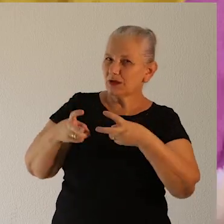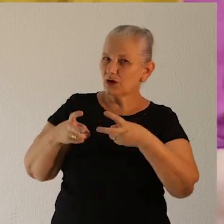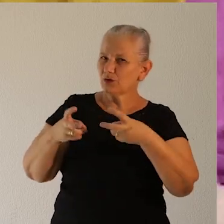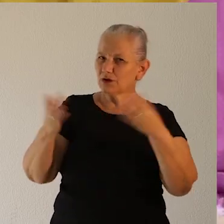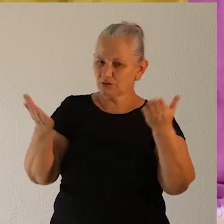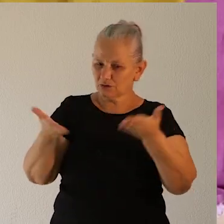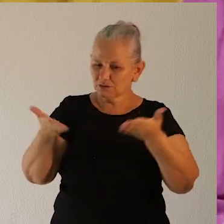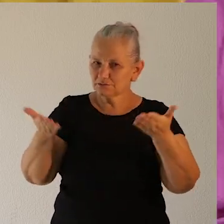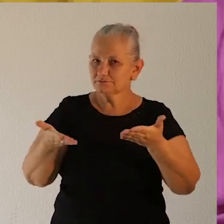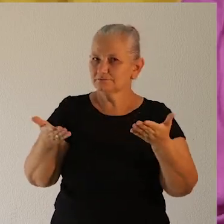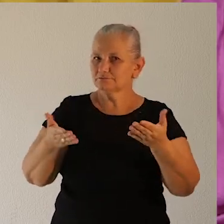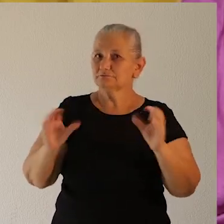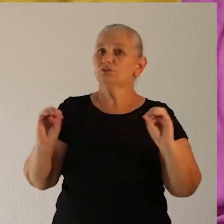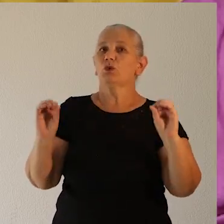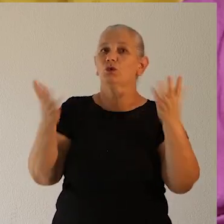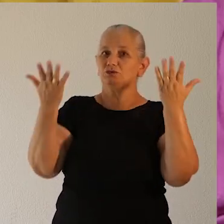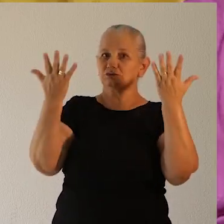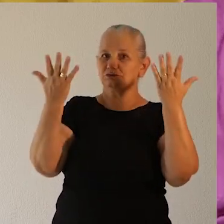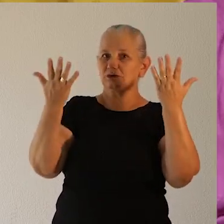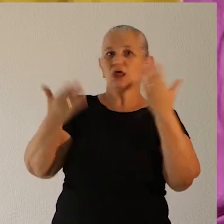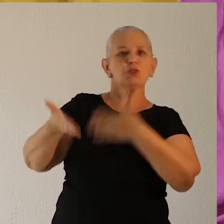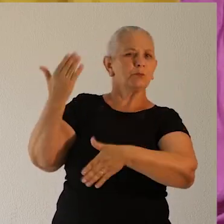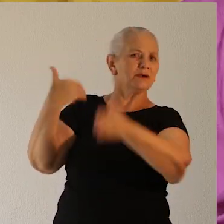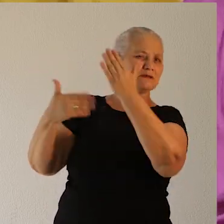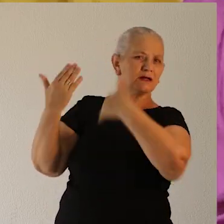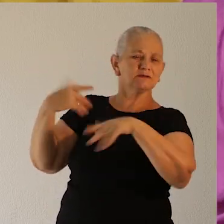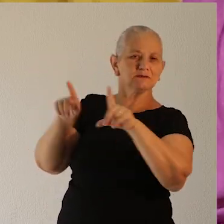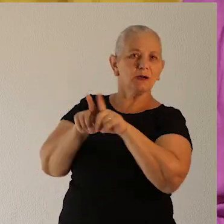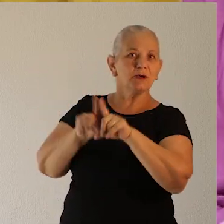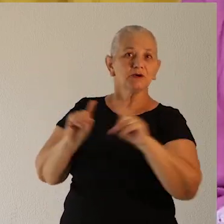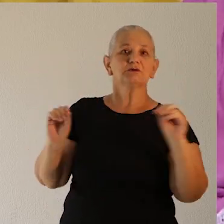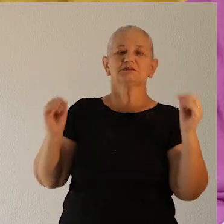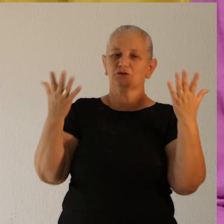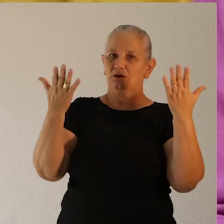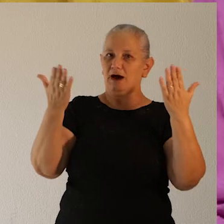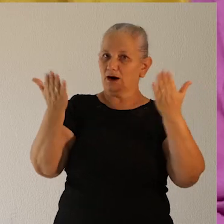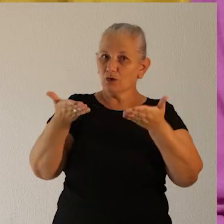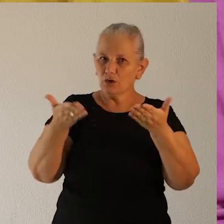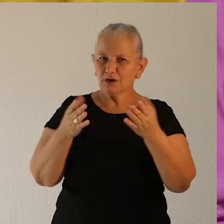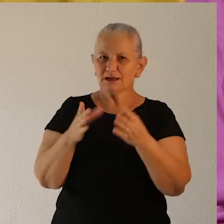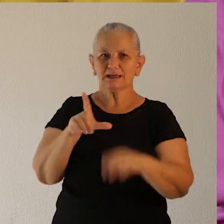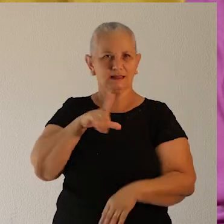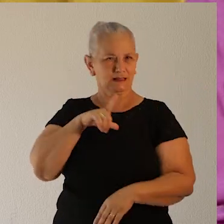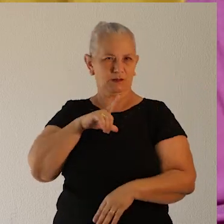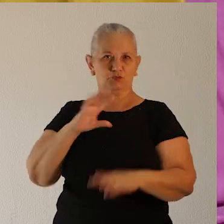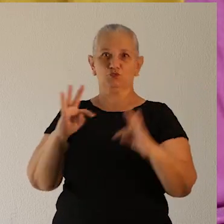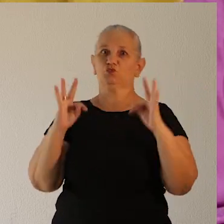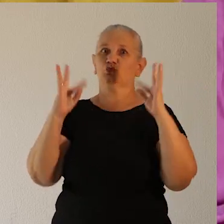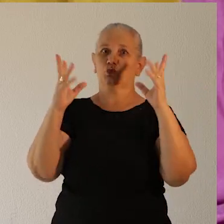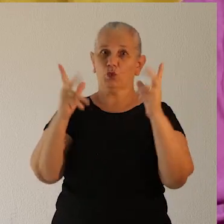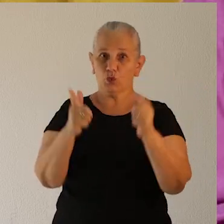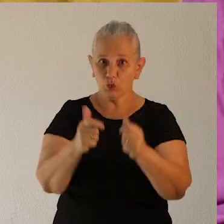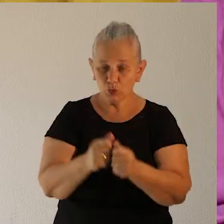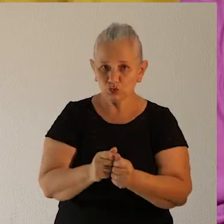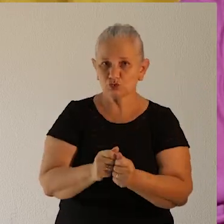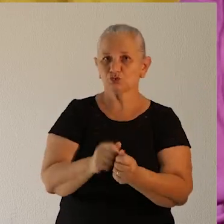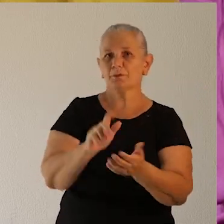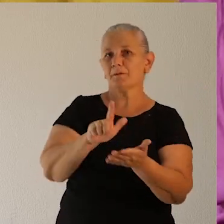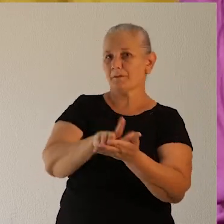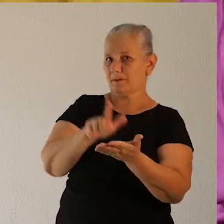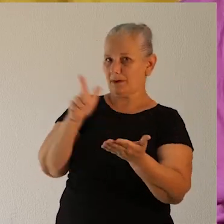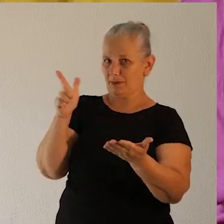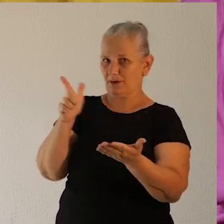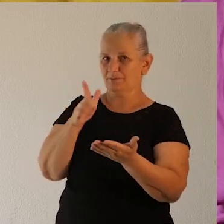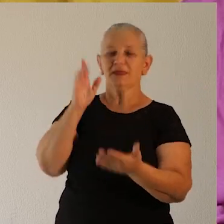presente, e assim a gente vai construir o nosso futuro, né? Agora que nós temos todos os tipos de papel,